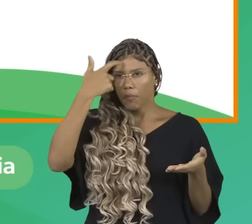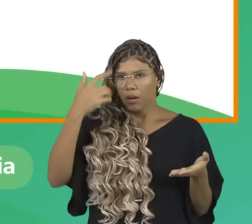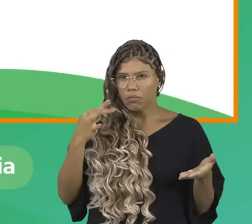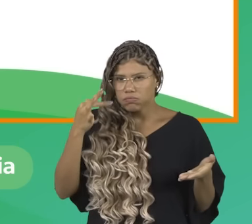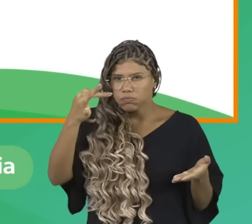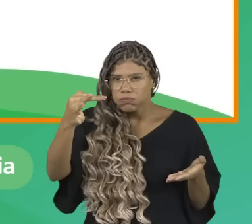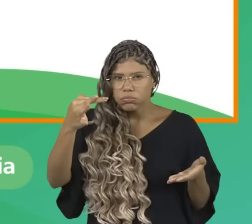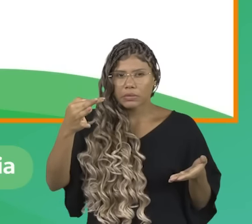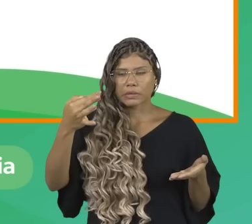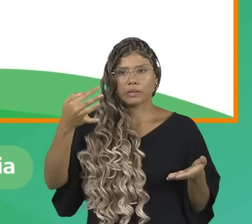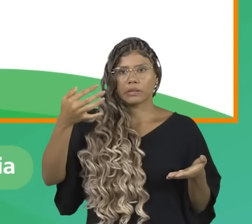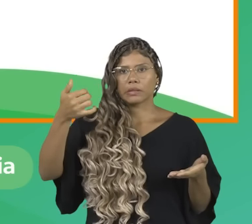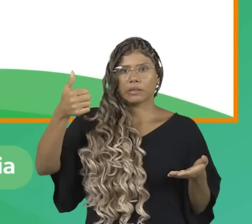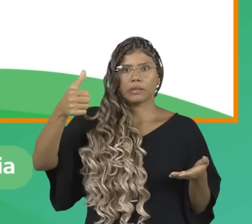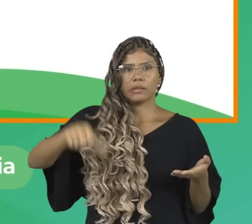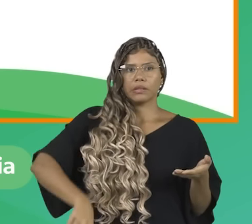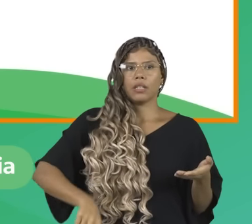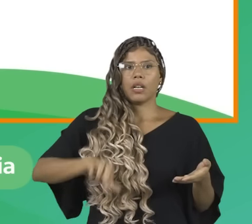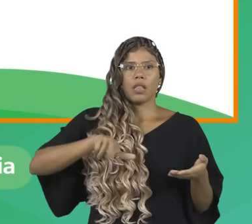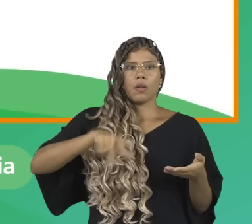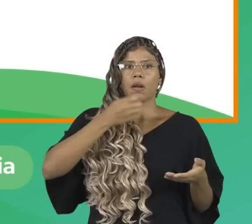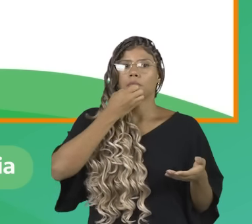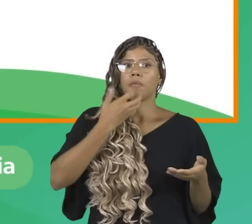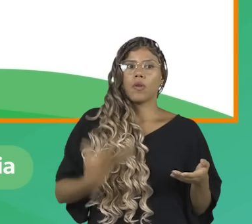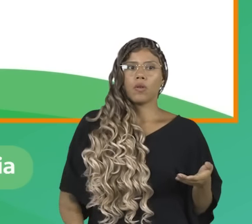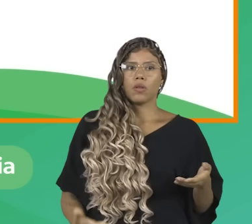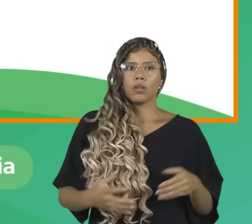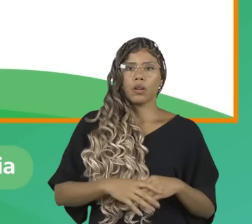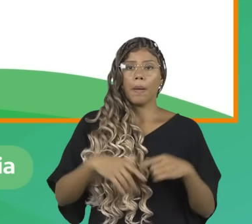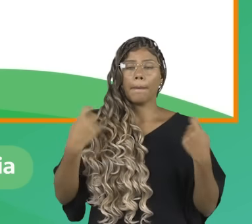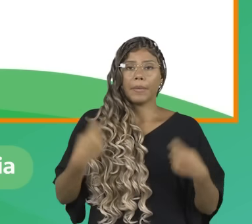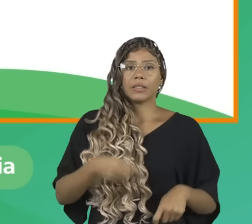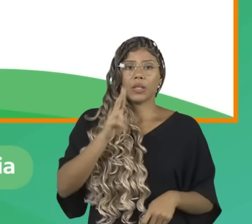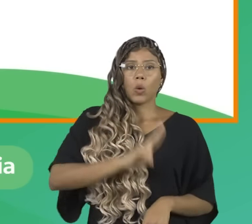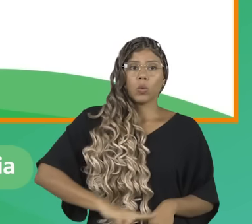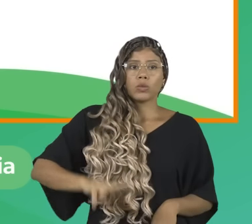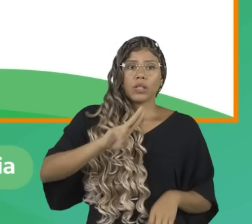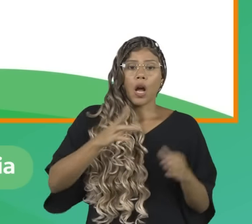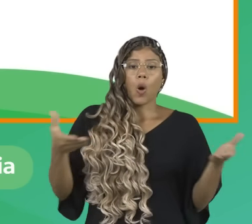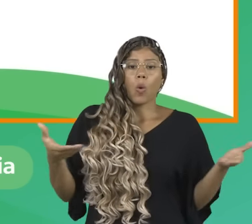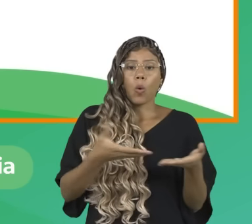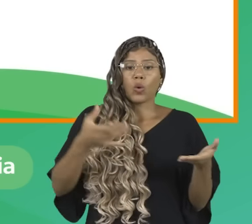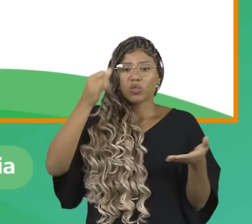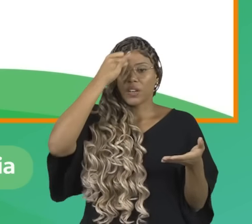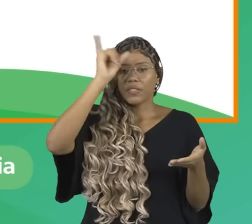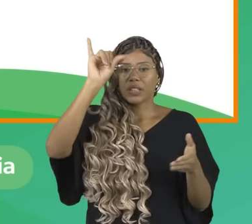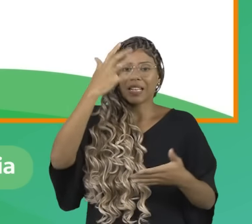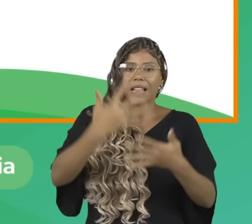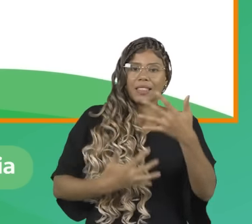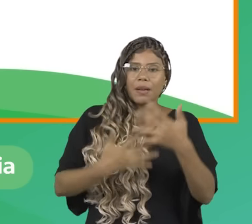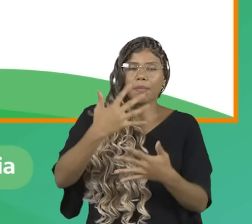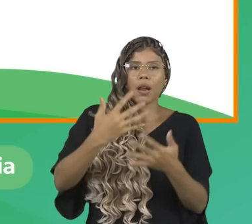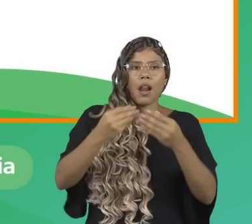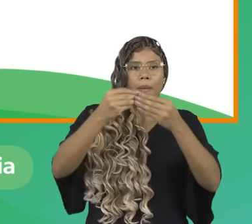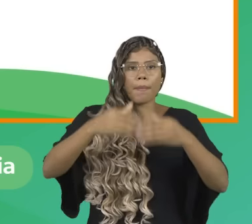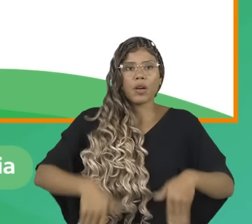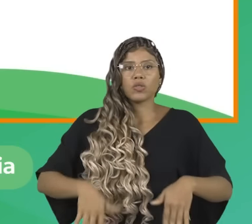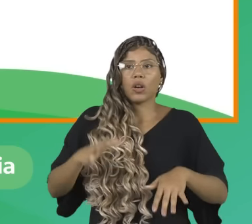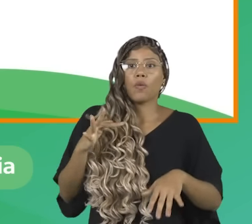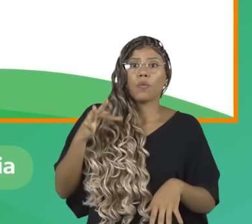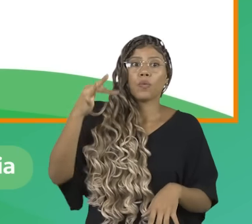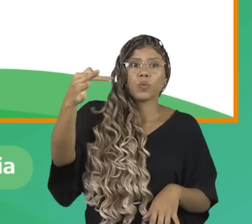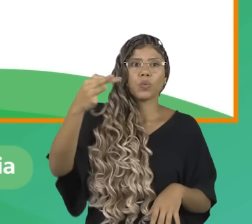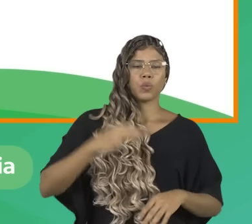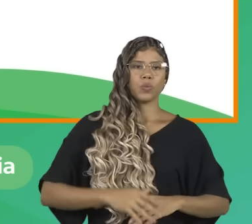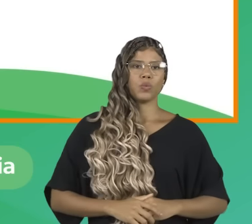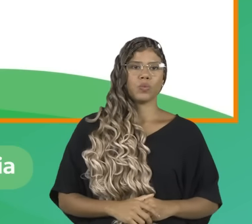capaz de utilizar os recursos hoje sem afetar a capacidade de usar os recursos para as futuras gerações. Ou seja, é